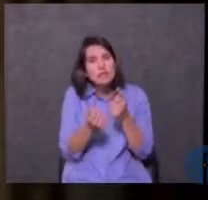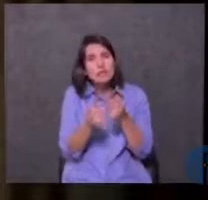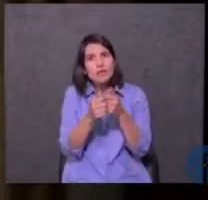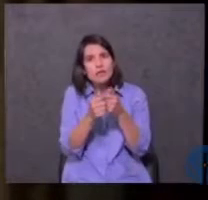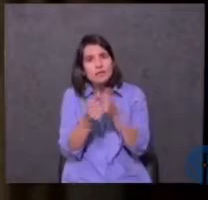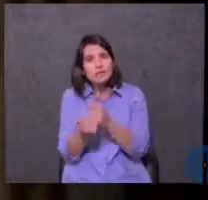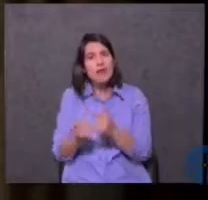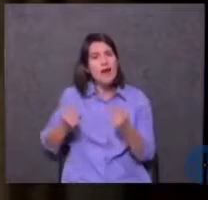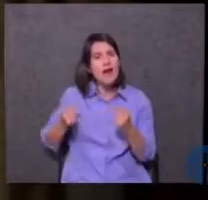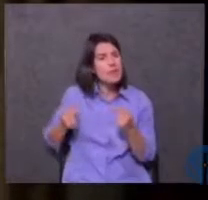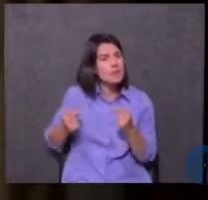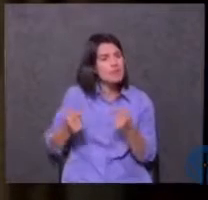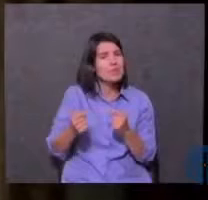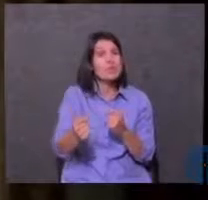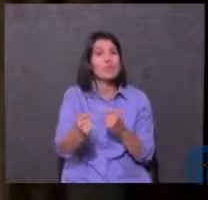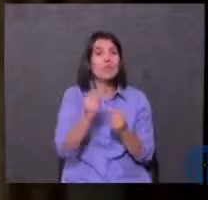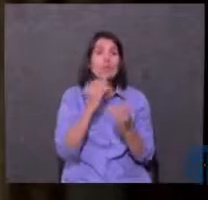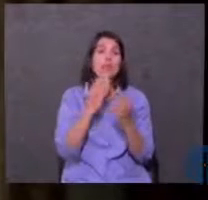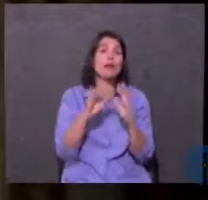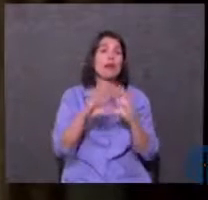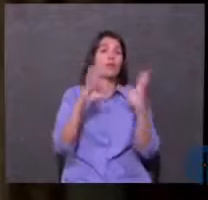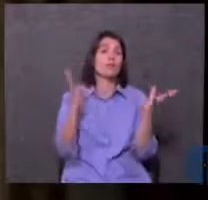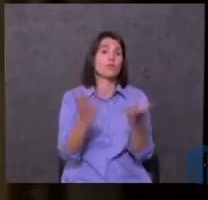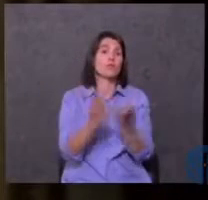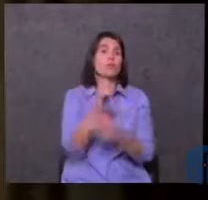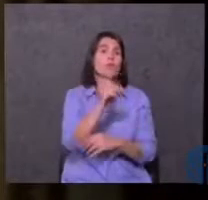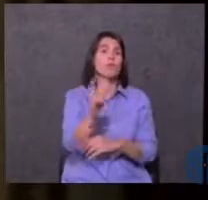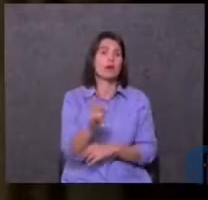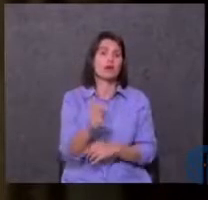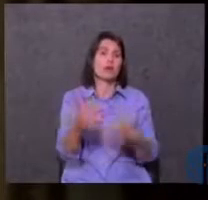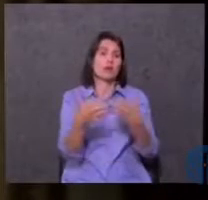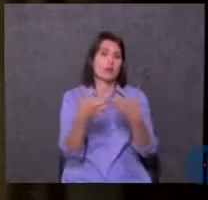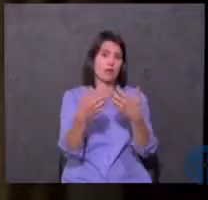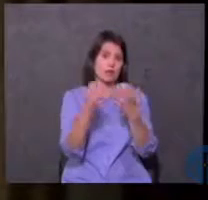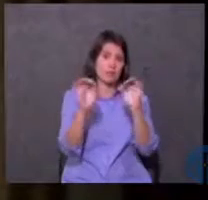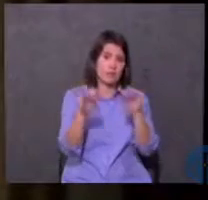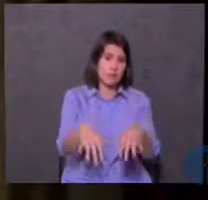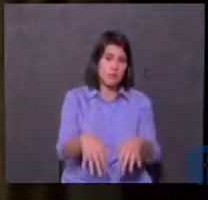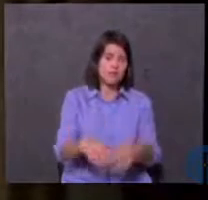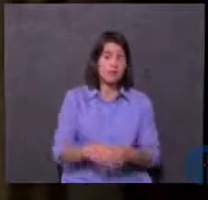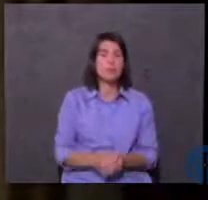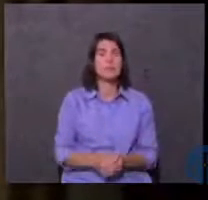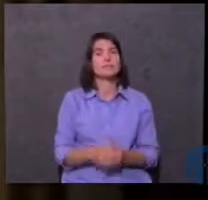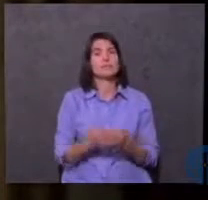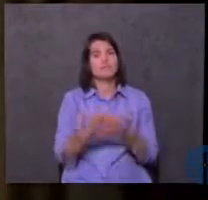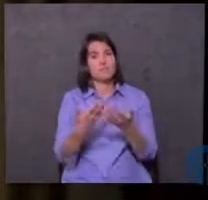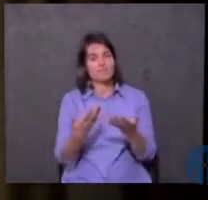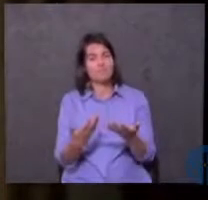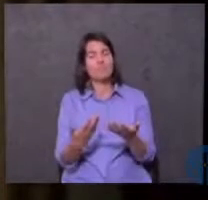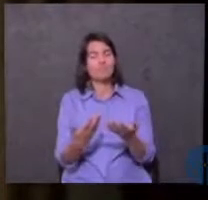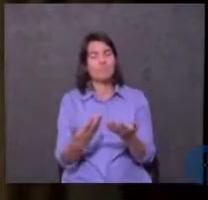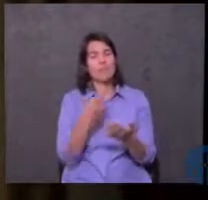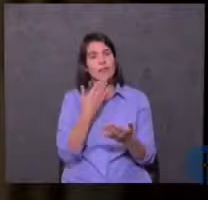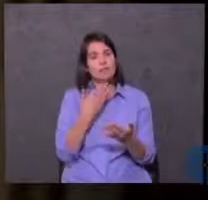para obter a paz no mundo e o fim da guerra. Vamos ao encontro deste